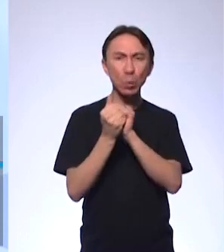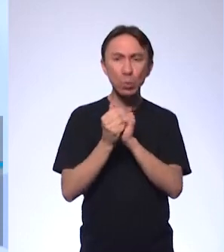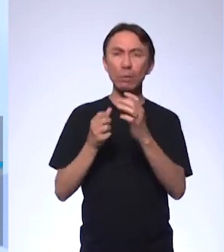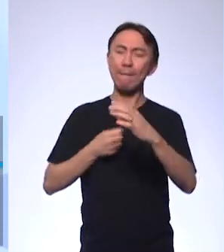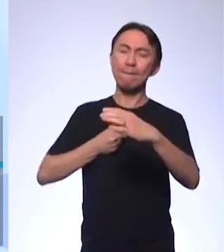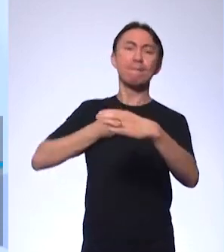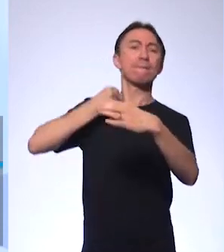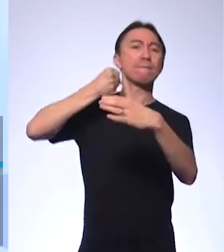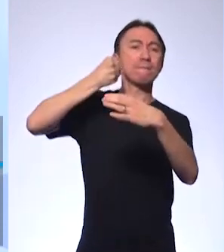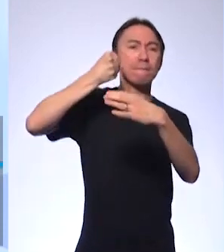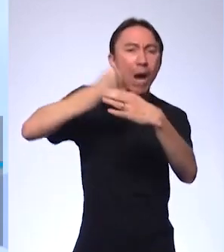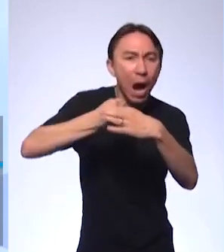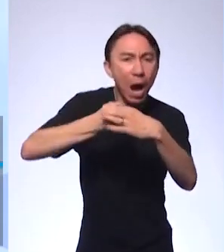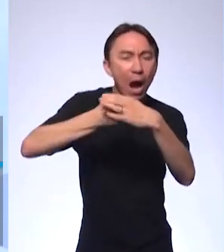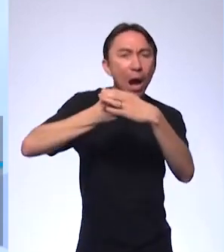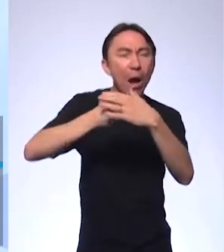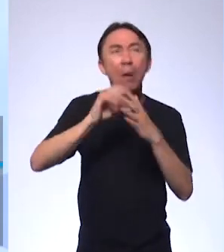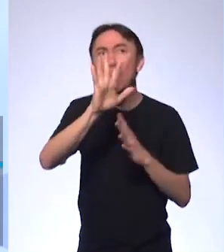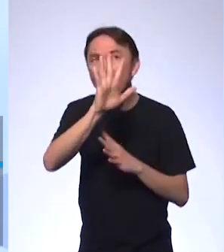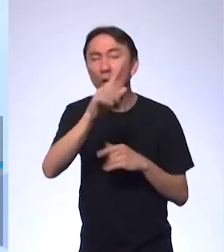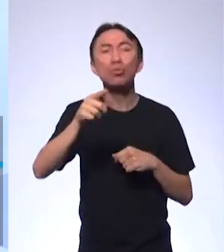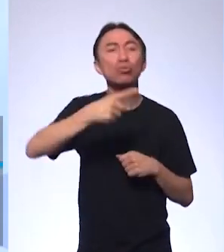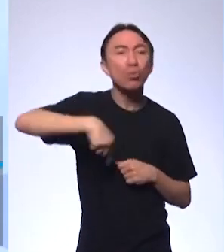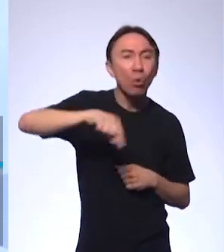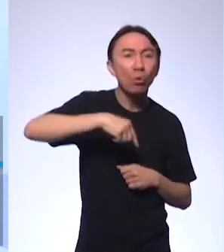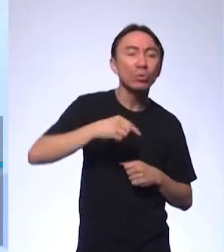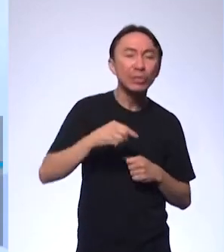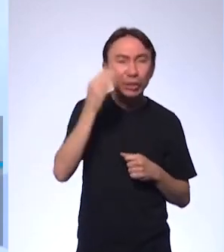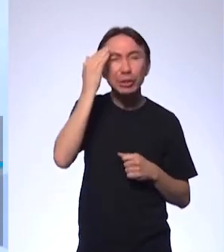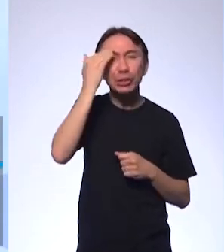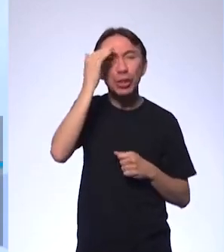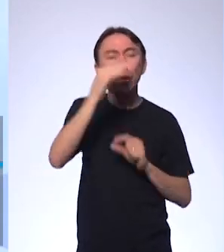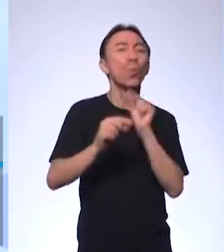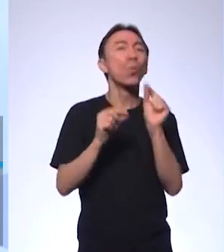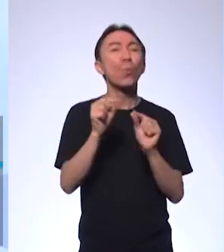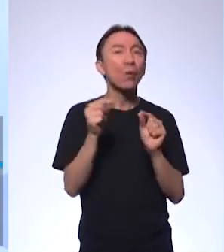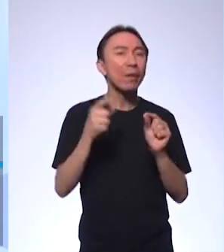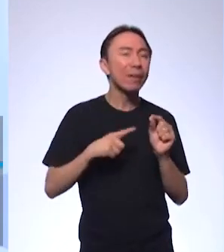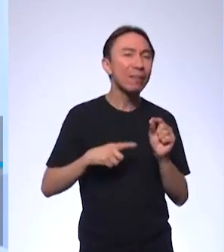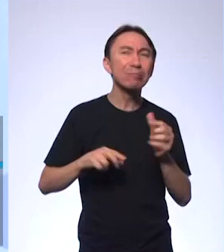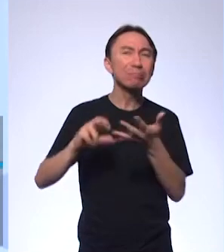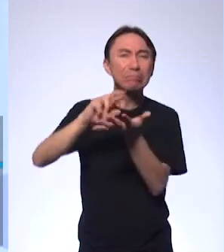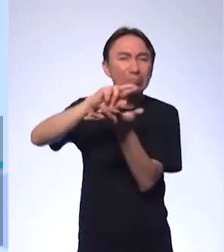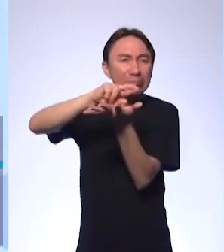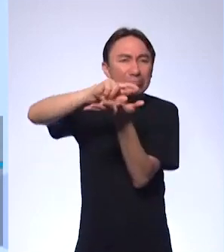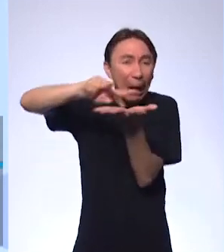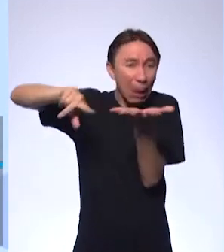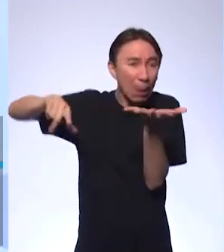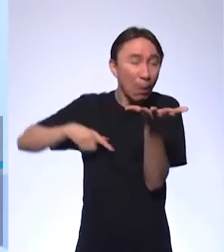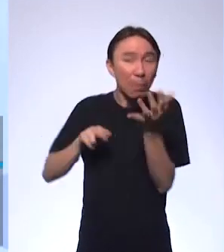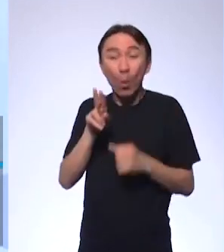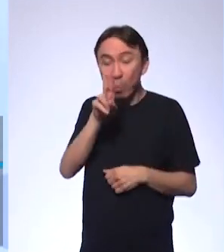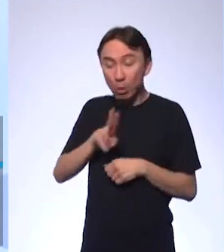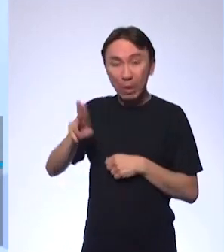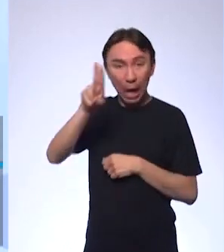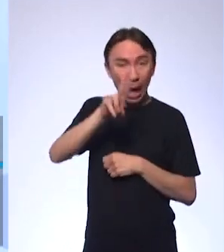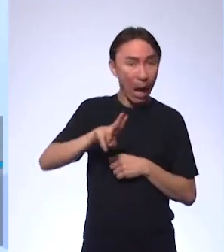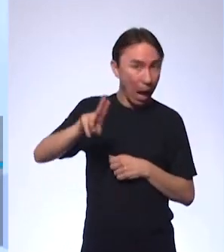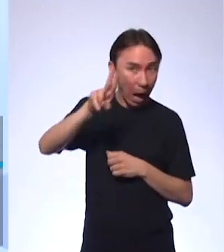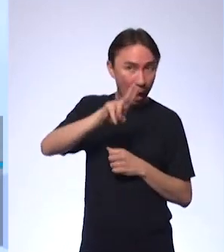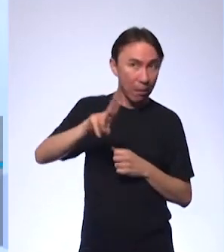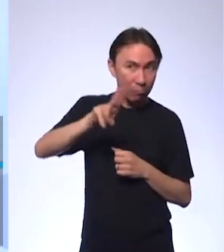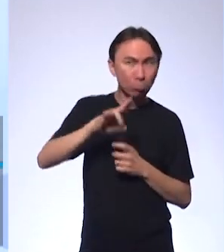essa visão de utilizar os recursos, né, de cuidar para sempre ter. E aí a gente percebe o quê? Que ao longo do